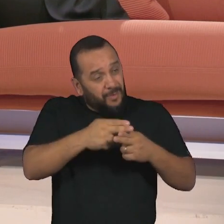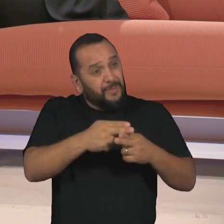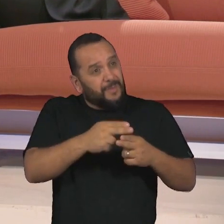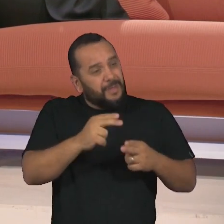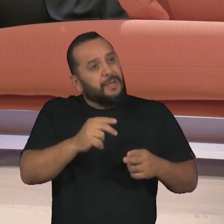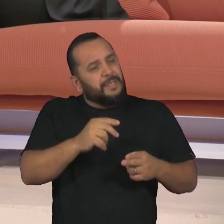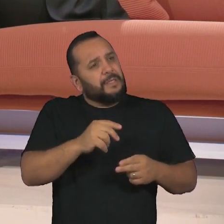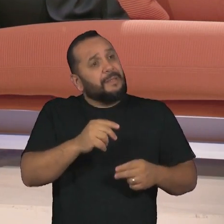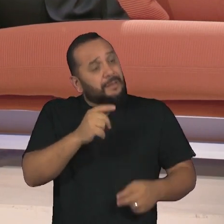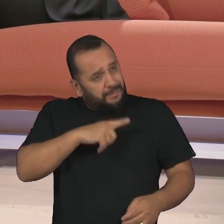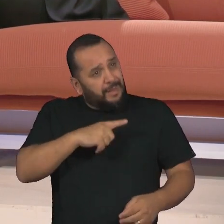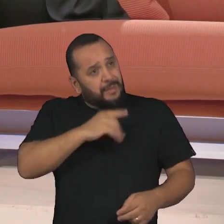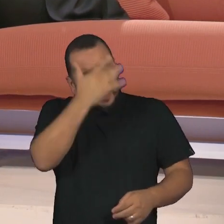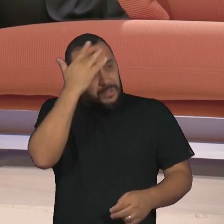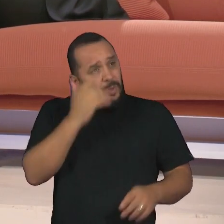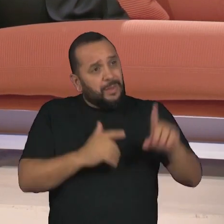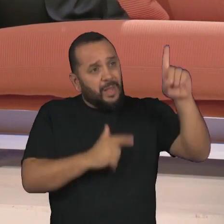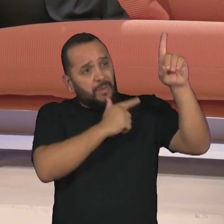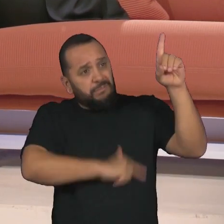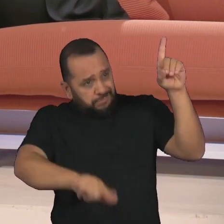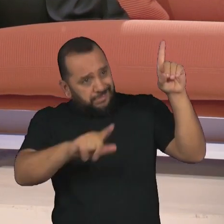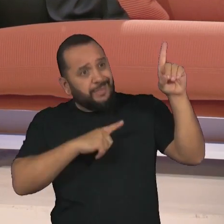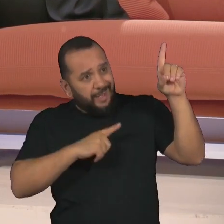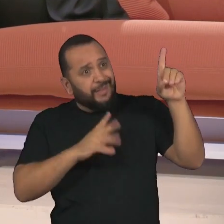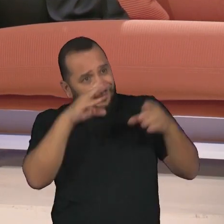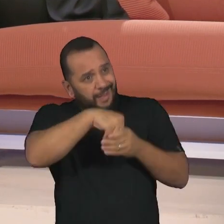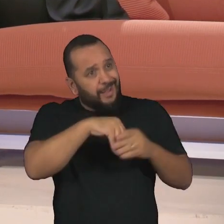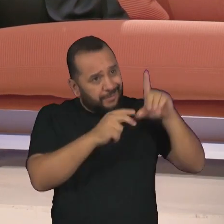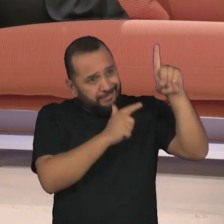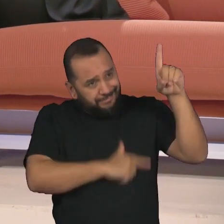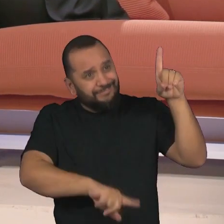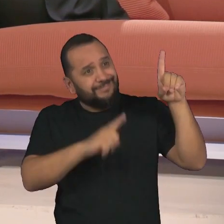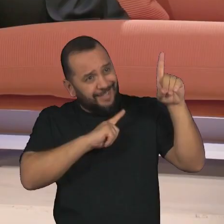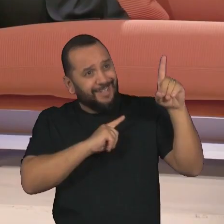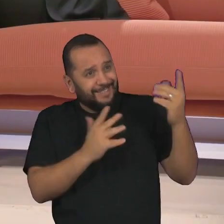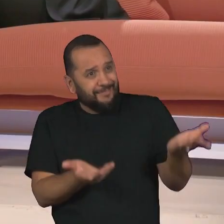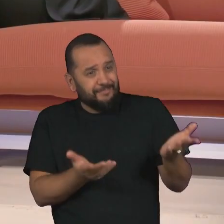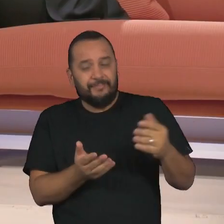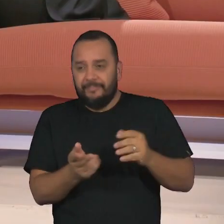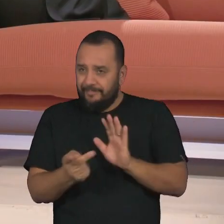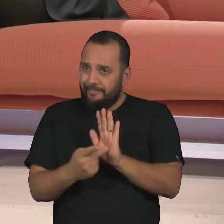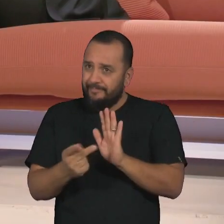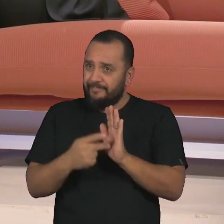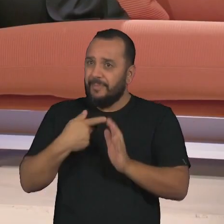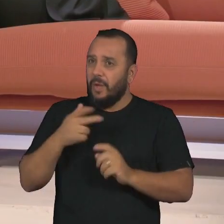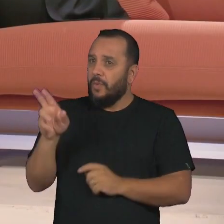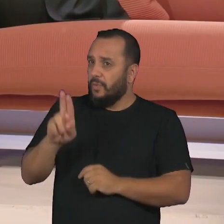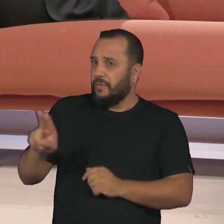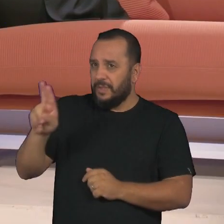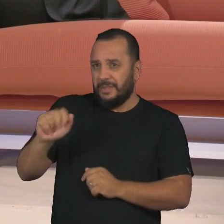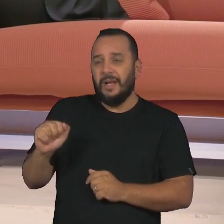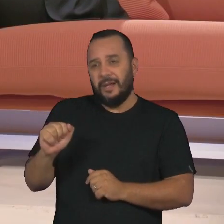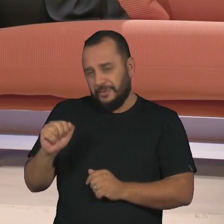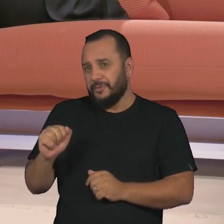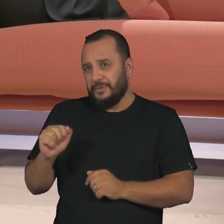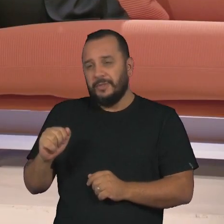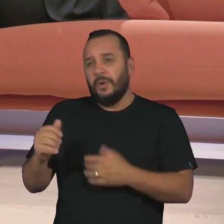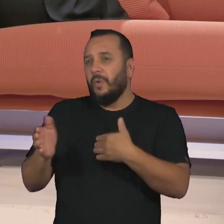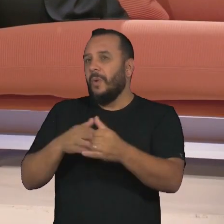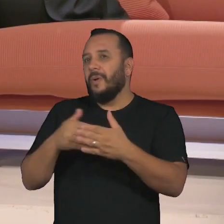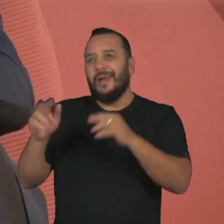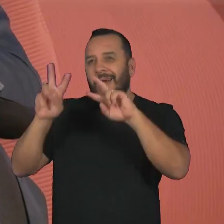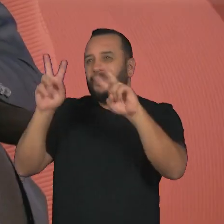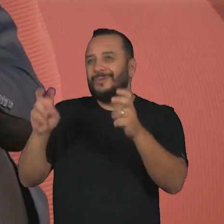lugares de fronteira onde a gente está para dialogar. Né? Então, uma universidade é um lugar onde não há assunto que não possa